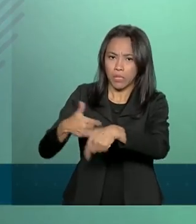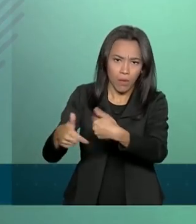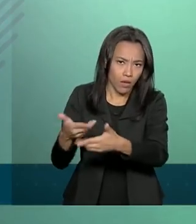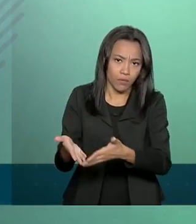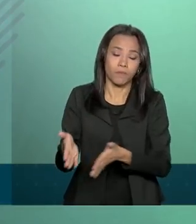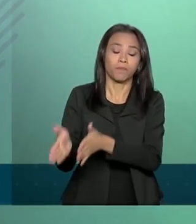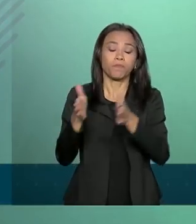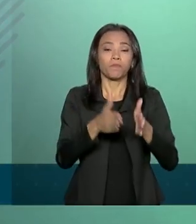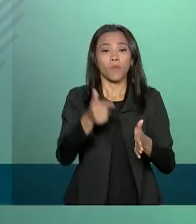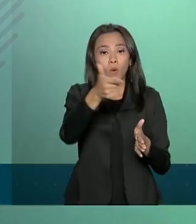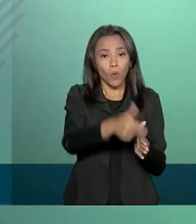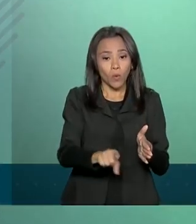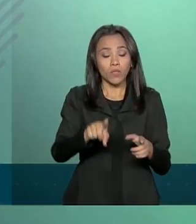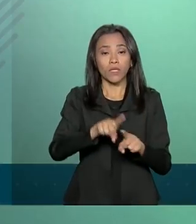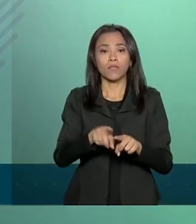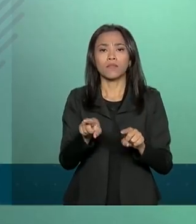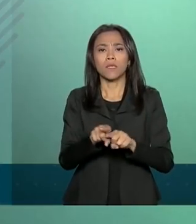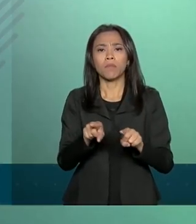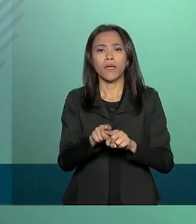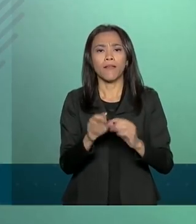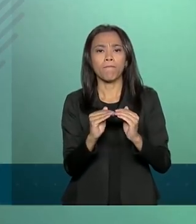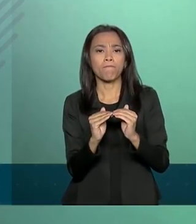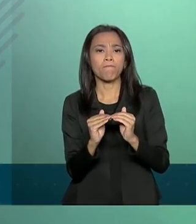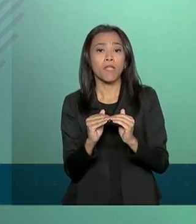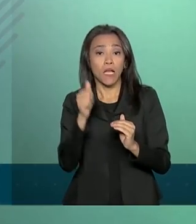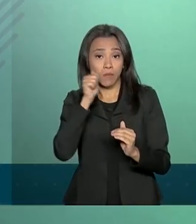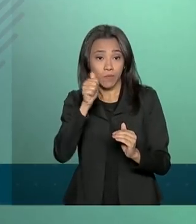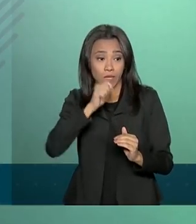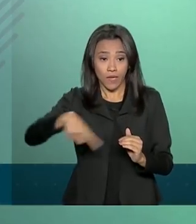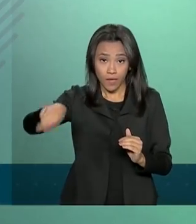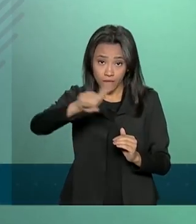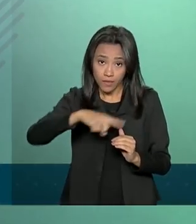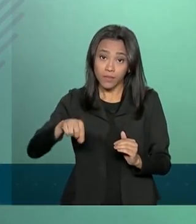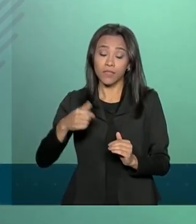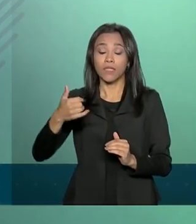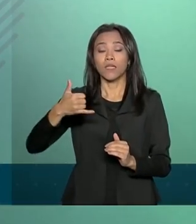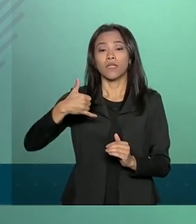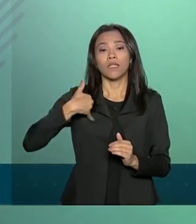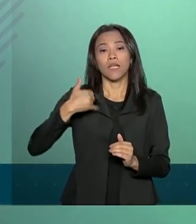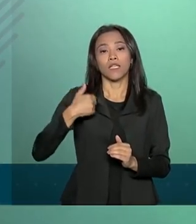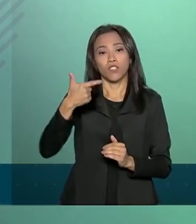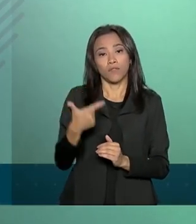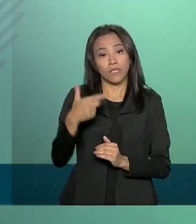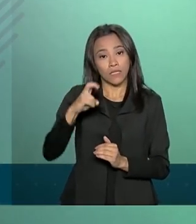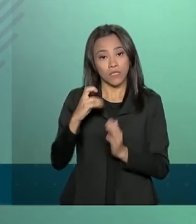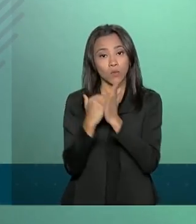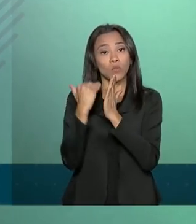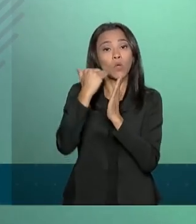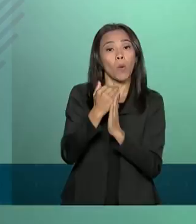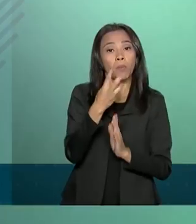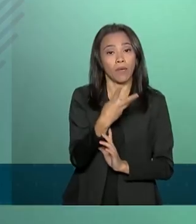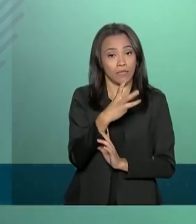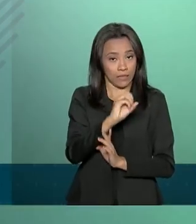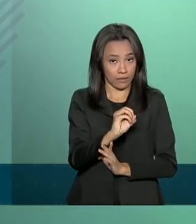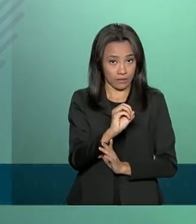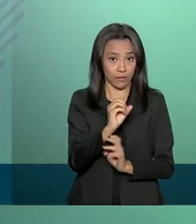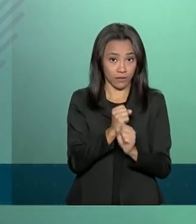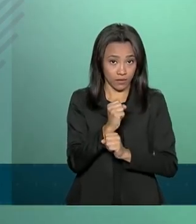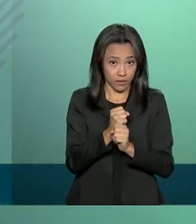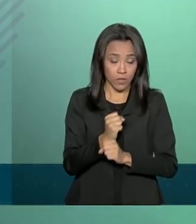elevação do tempo de contribuição das mulheres de 25 para 30 anos tempo em